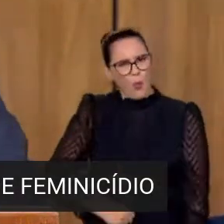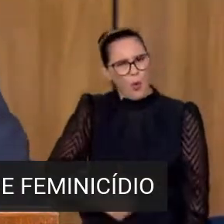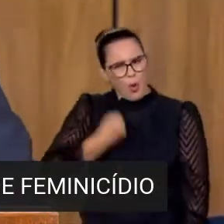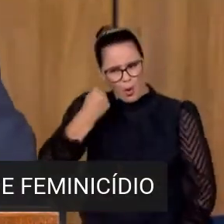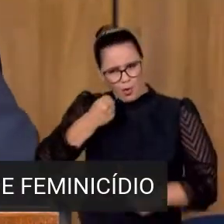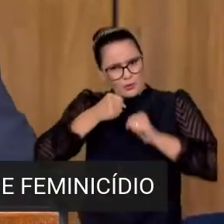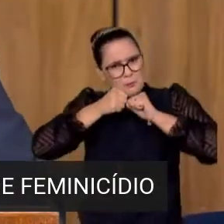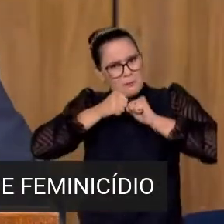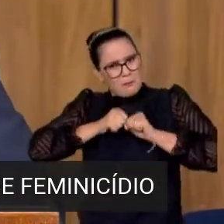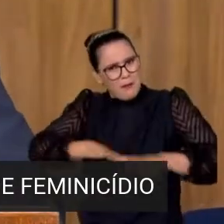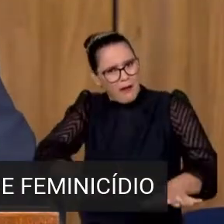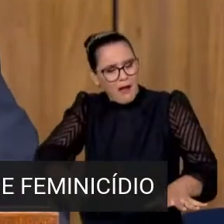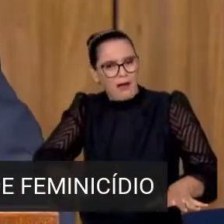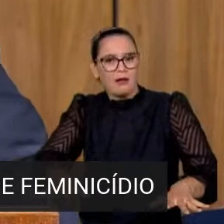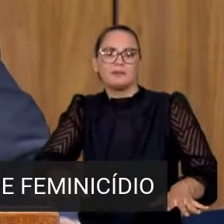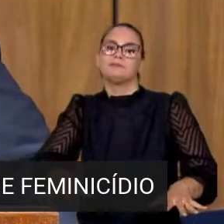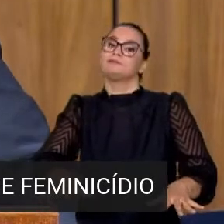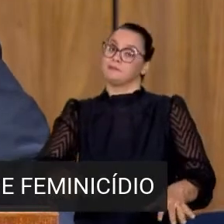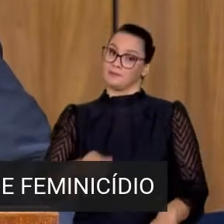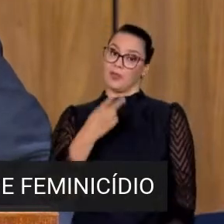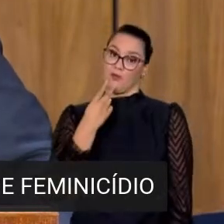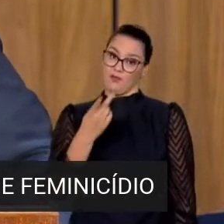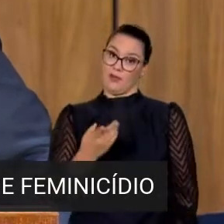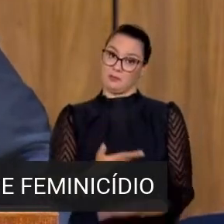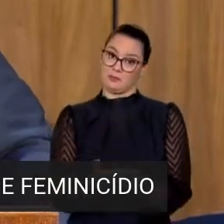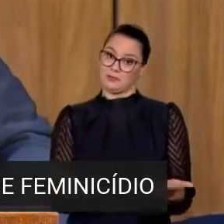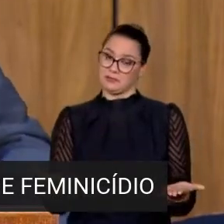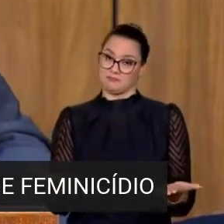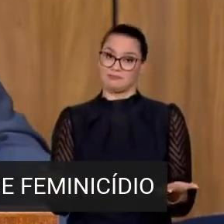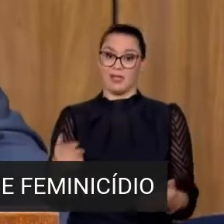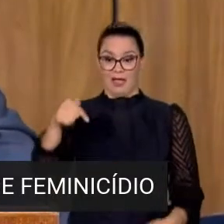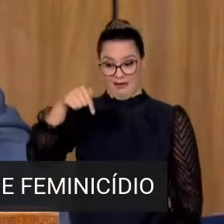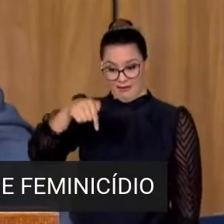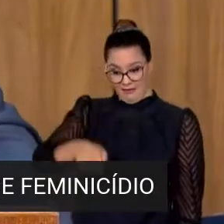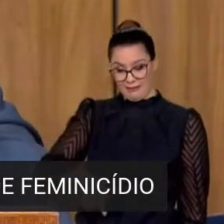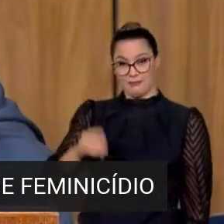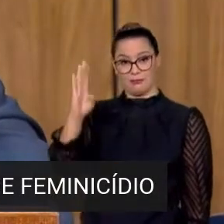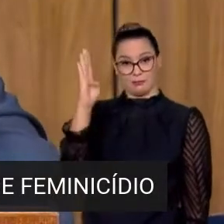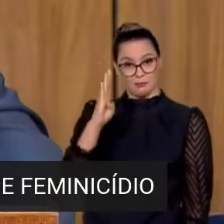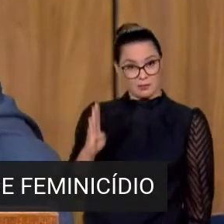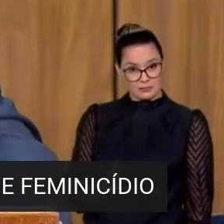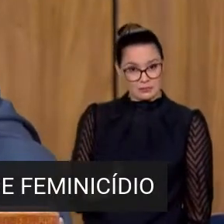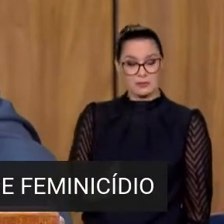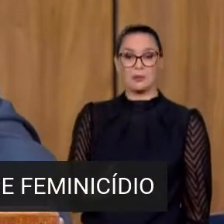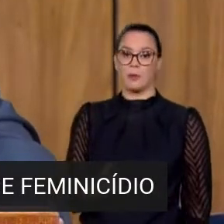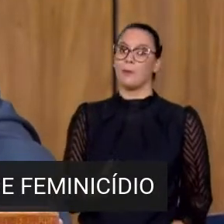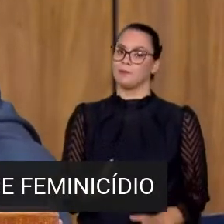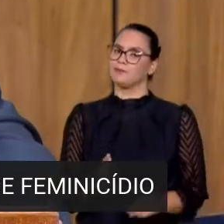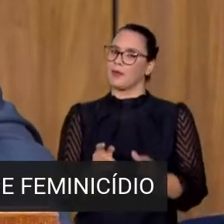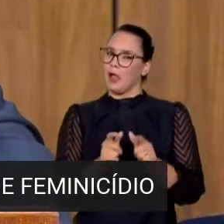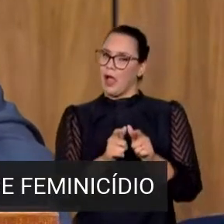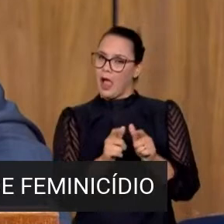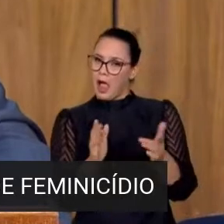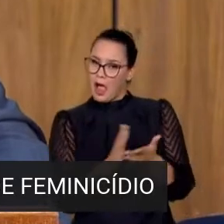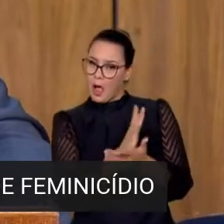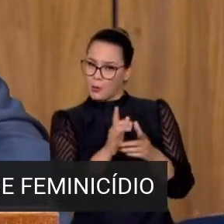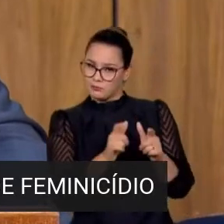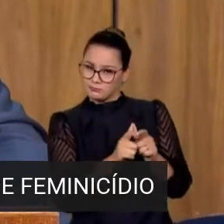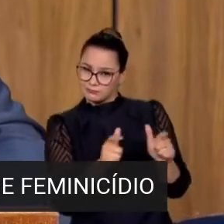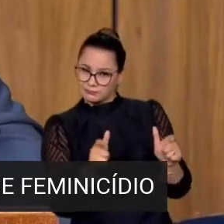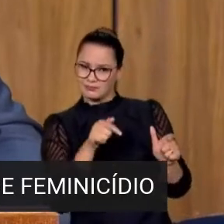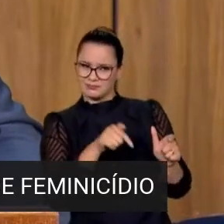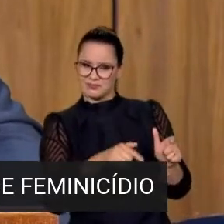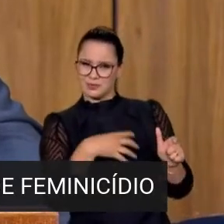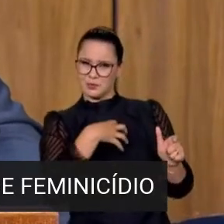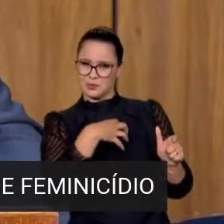nesse país, eu poderia dizer que aqui no Brasil, uma boa parcela da humanidade se